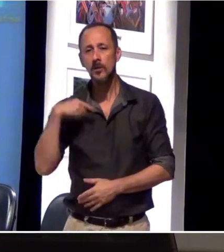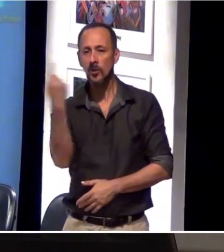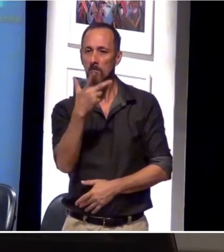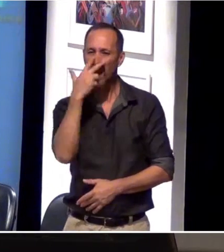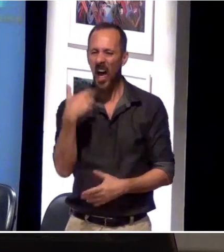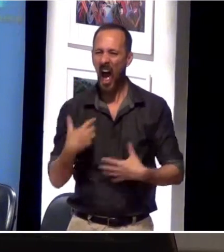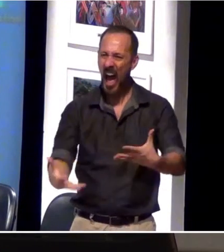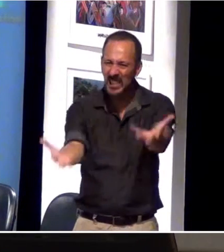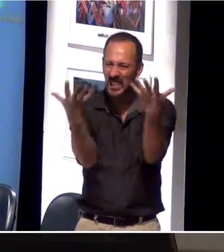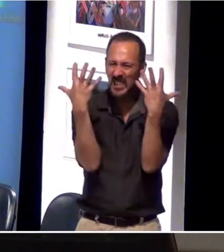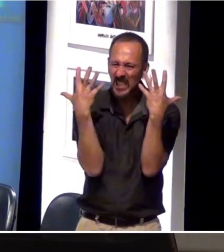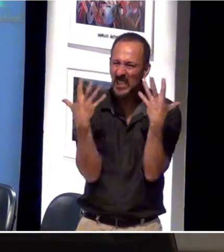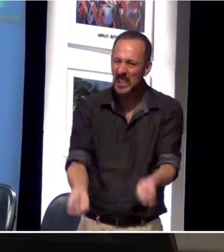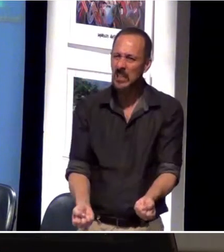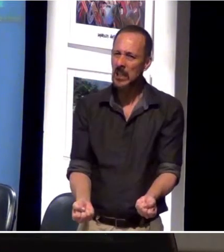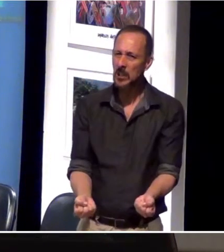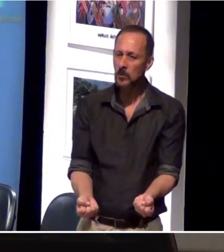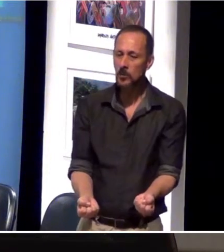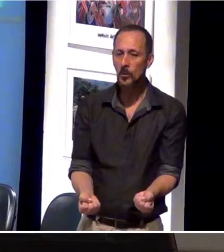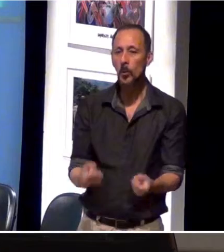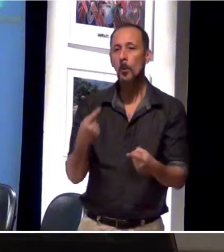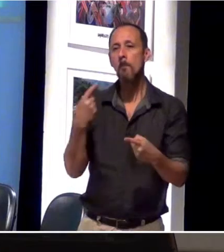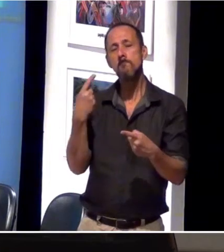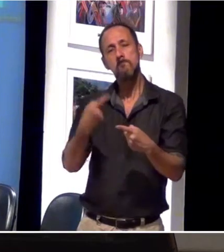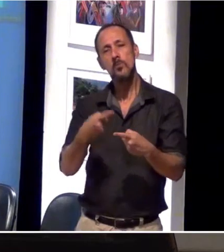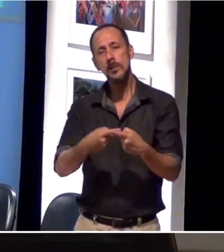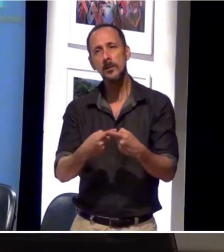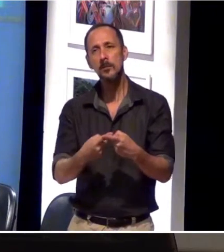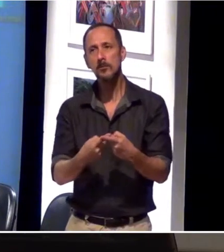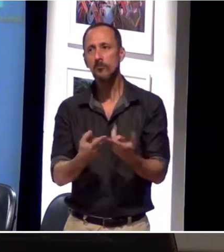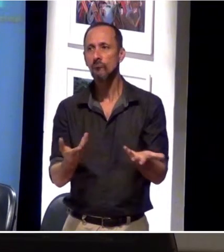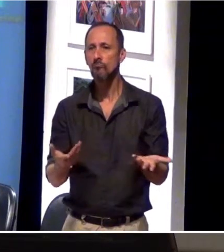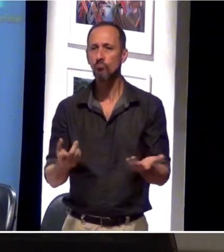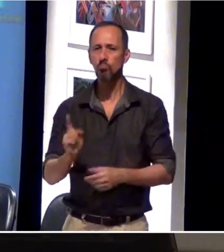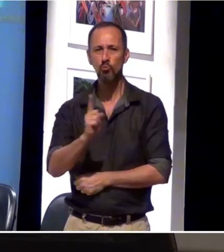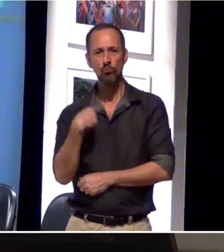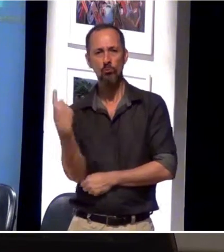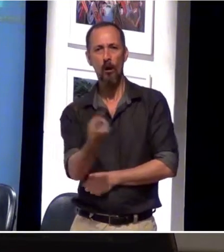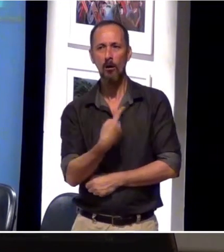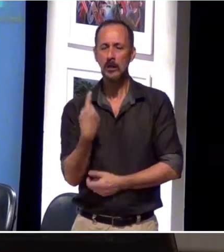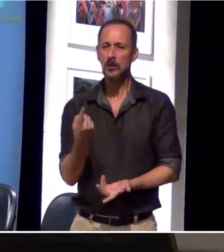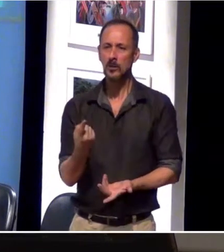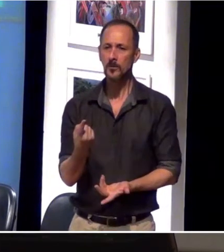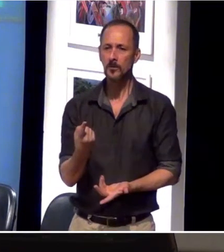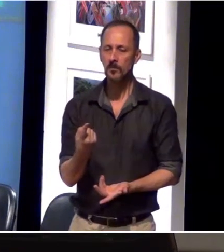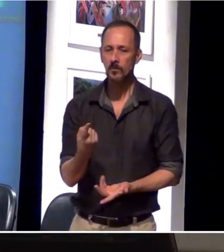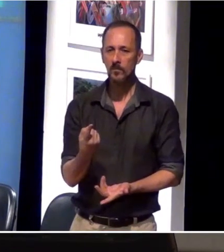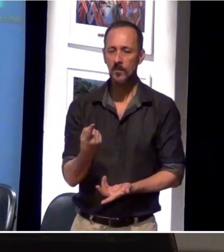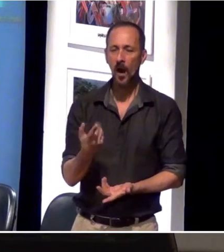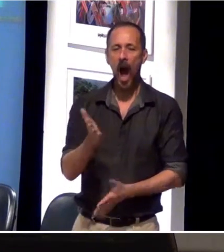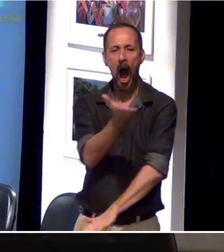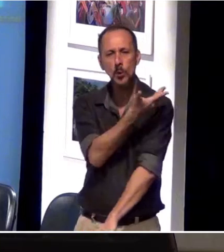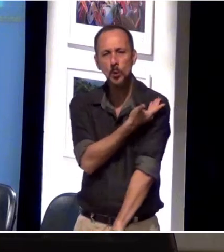possível porque, de algum modo, a gente é constituído de uma forma, né, que desumaniza um